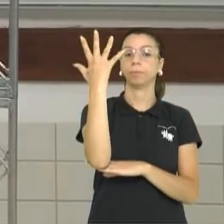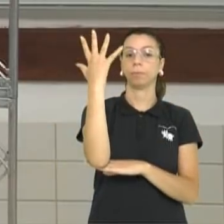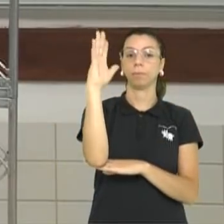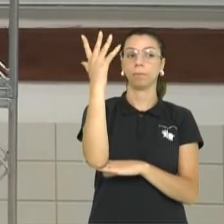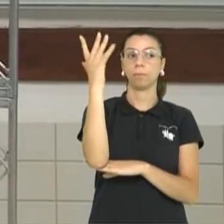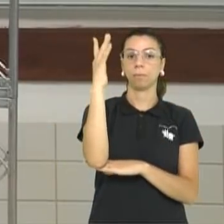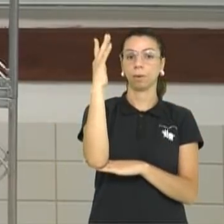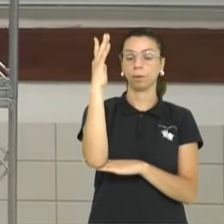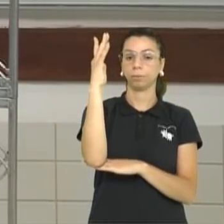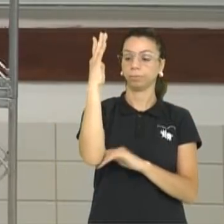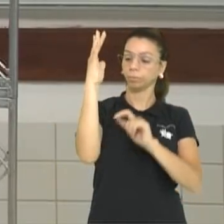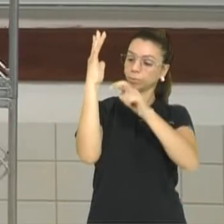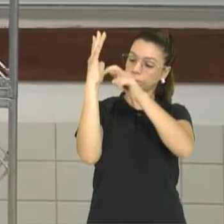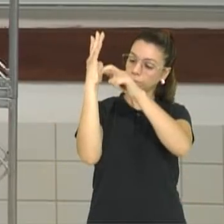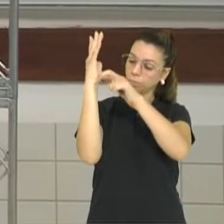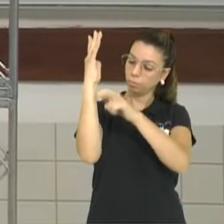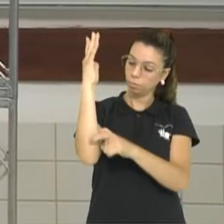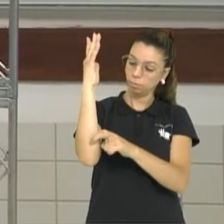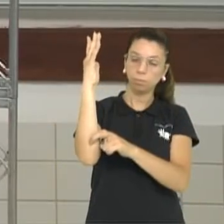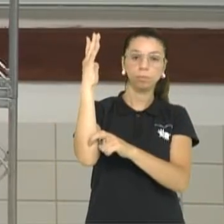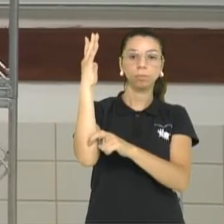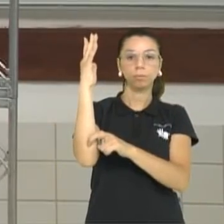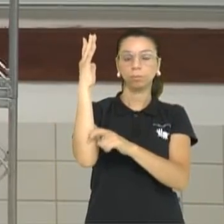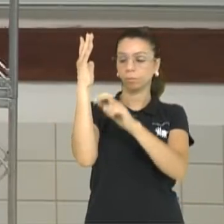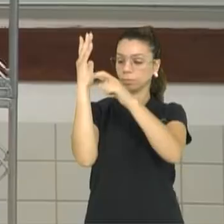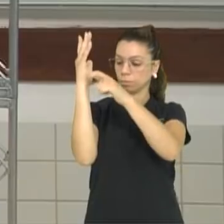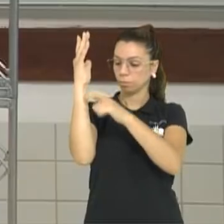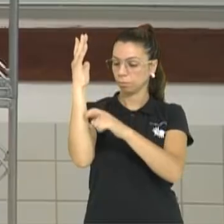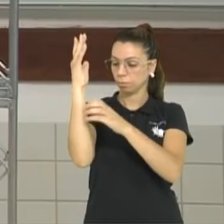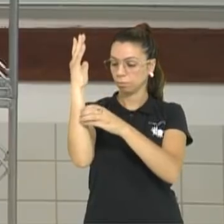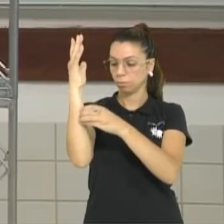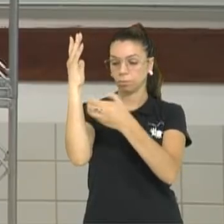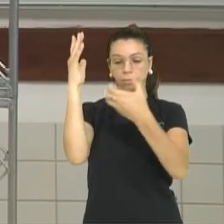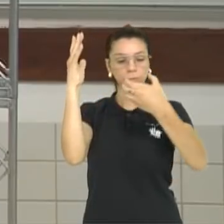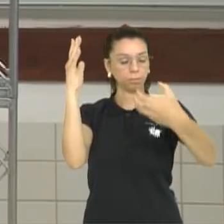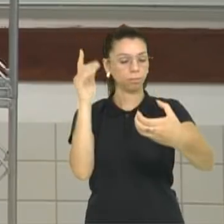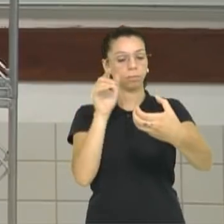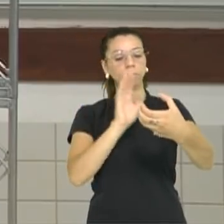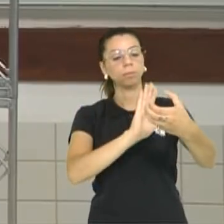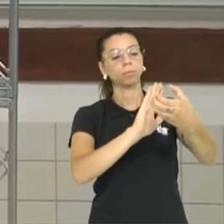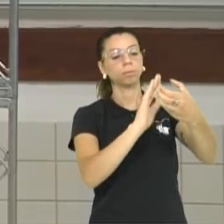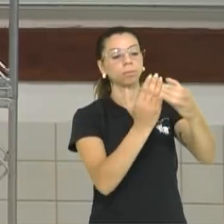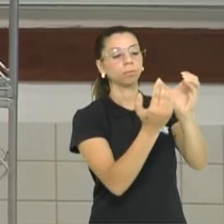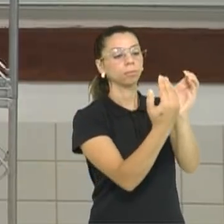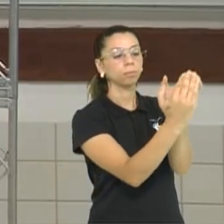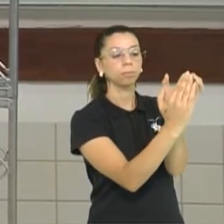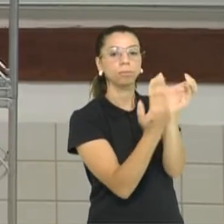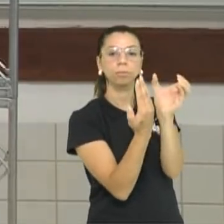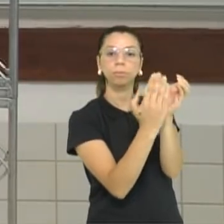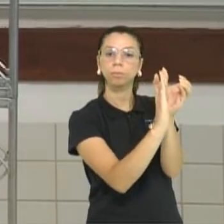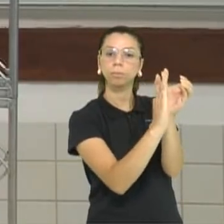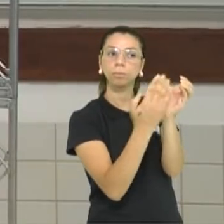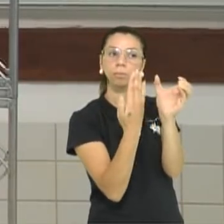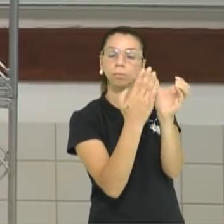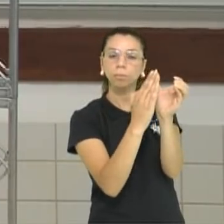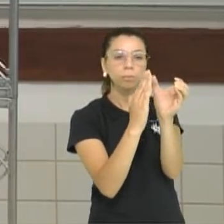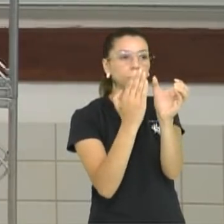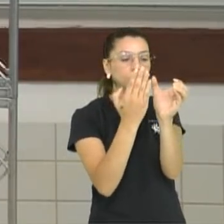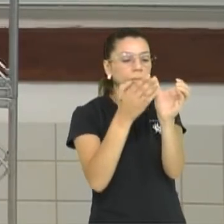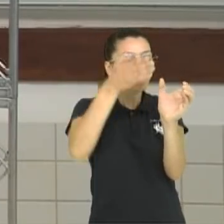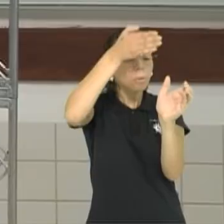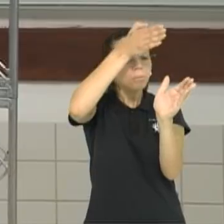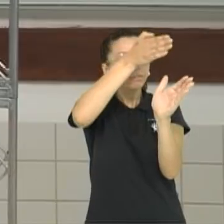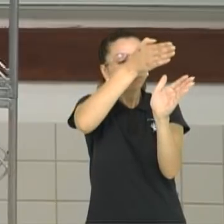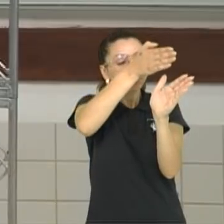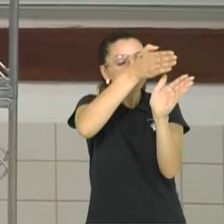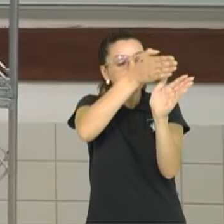a casca de uma árvore, a parte mais externa, que tem a parede celular. E lá ele cortou um pedaço